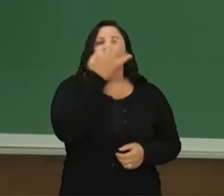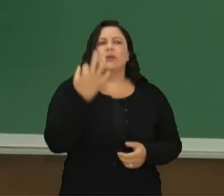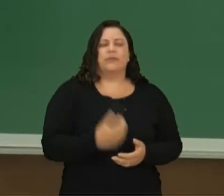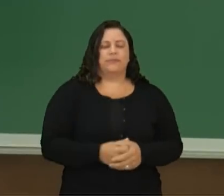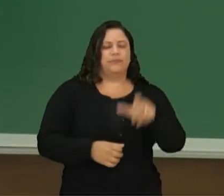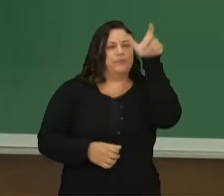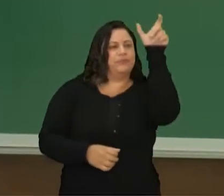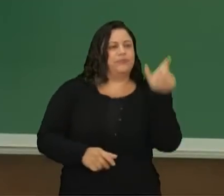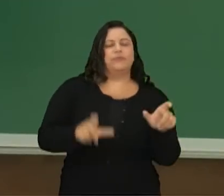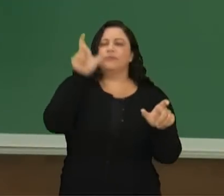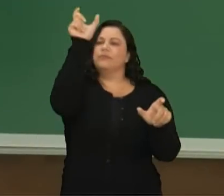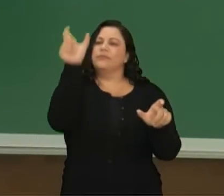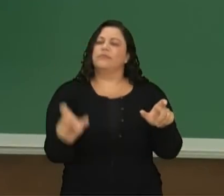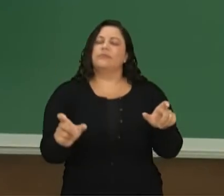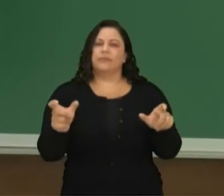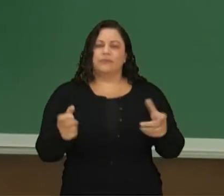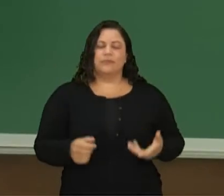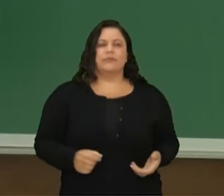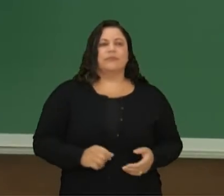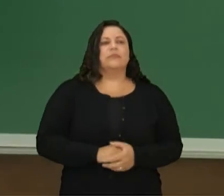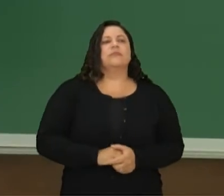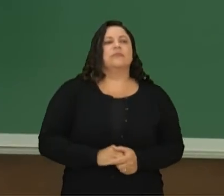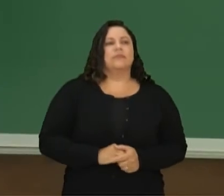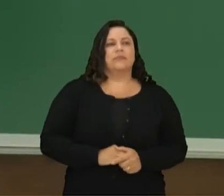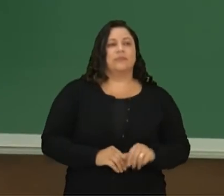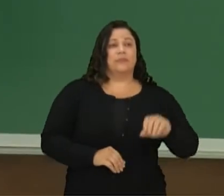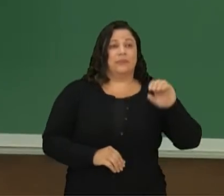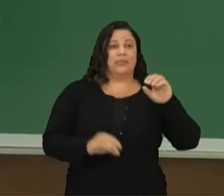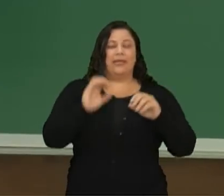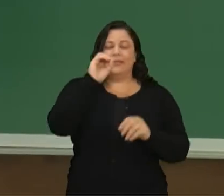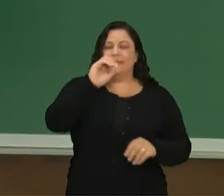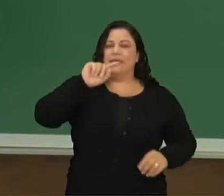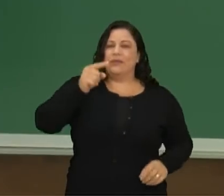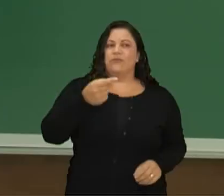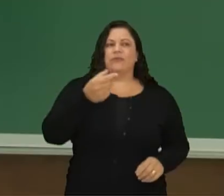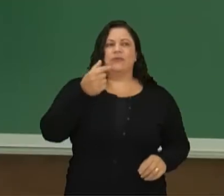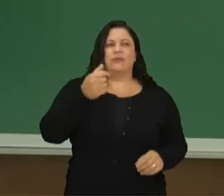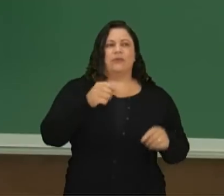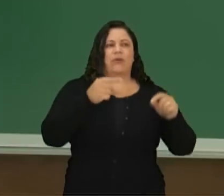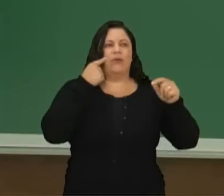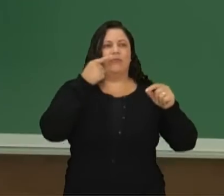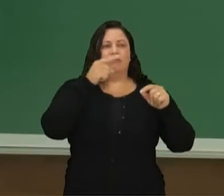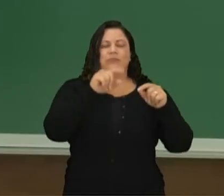0,30, letra C, 0,50, letra